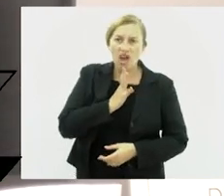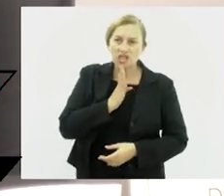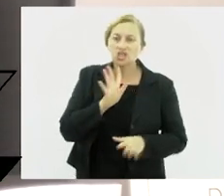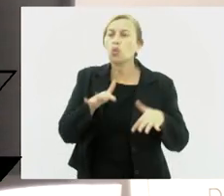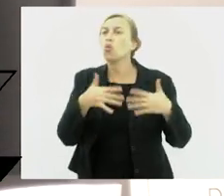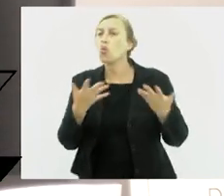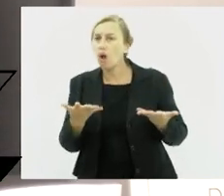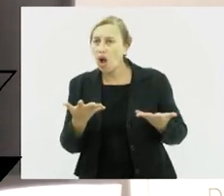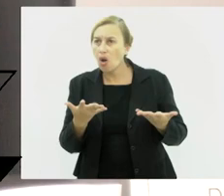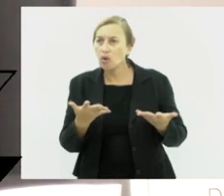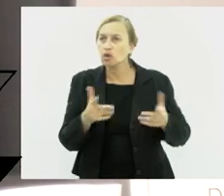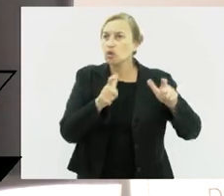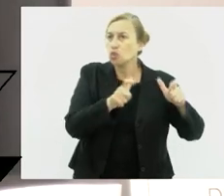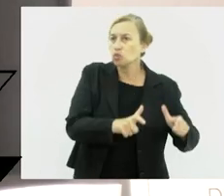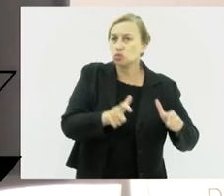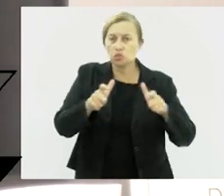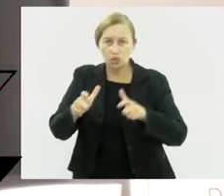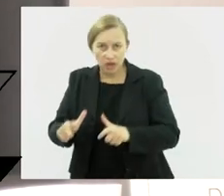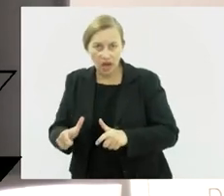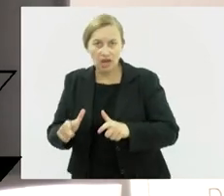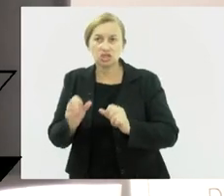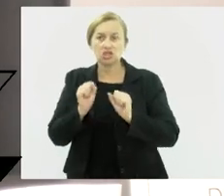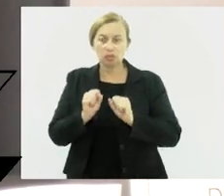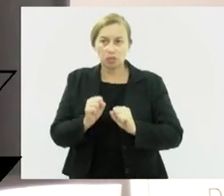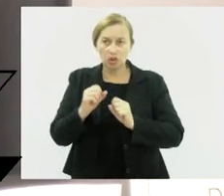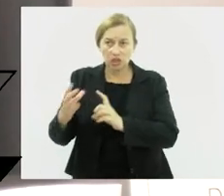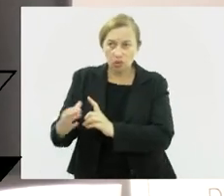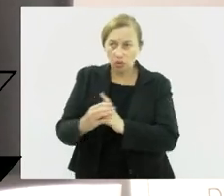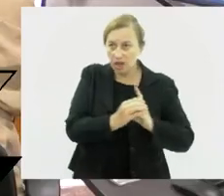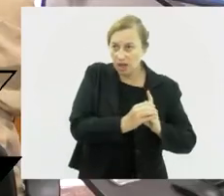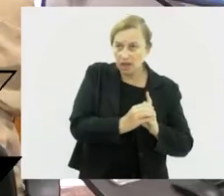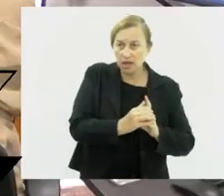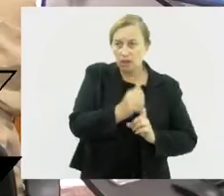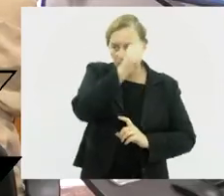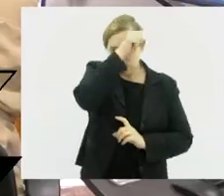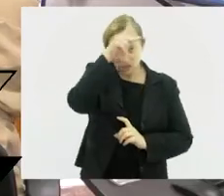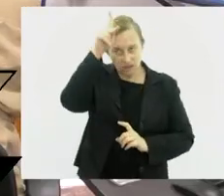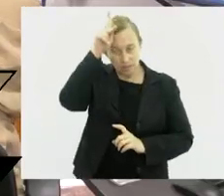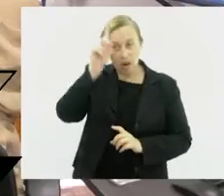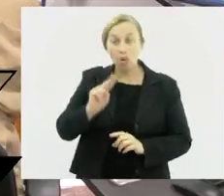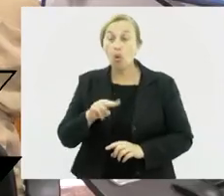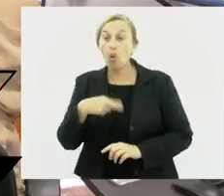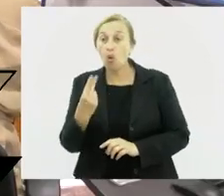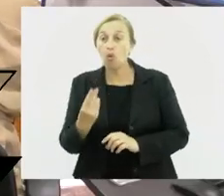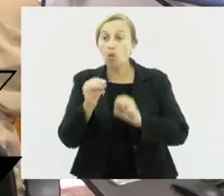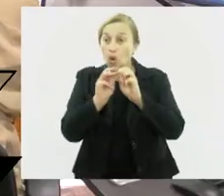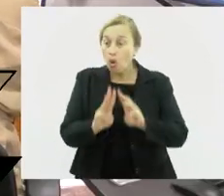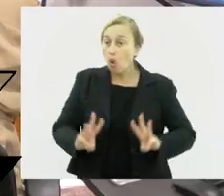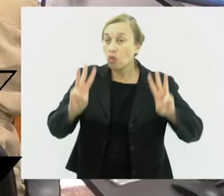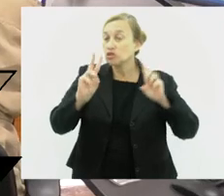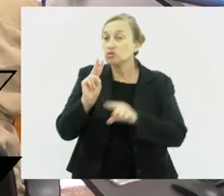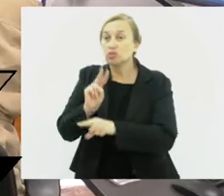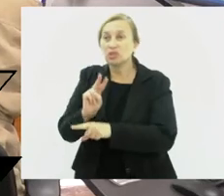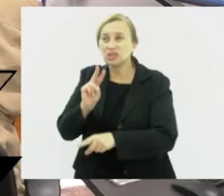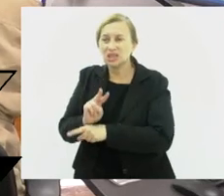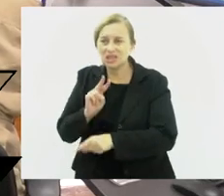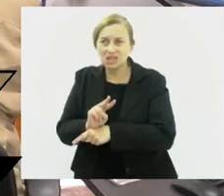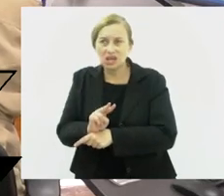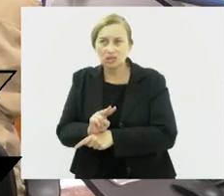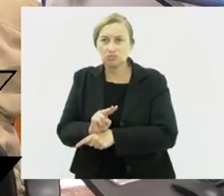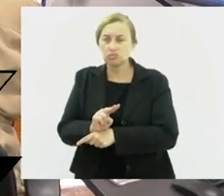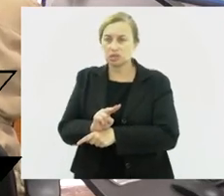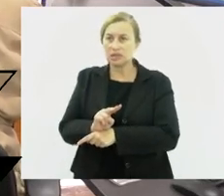as entidades que têm condições, sejam municipais, sejam de ONGs, protetoras? Seguramente não. Seria